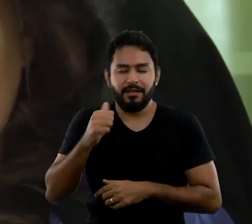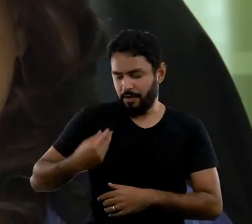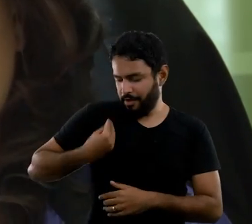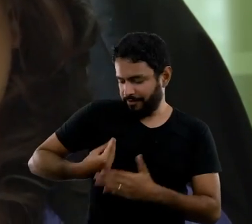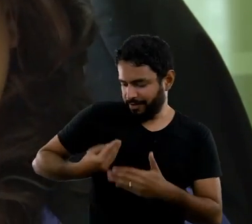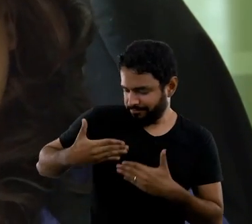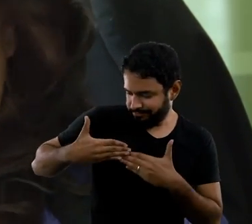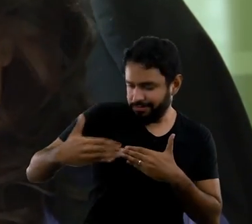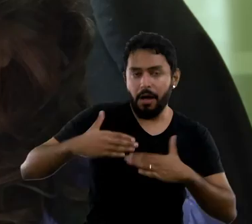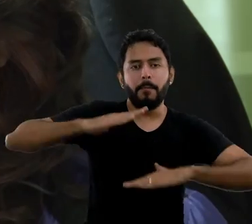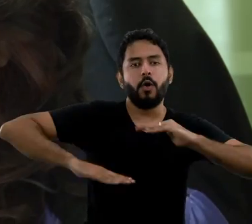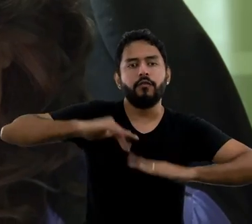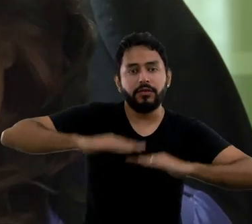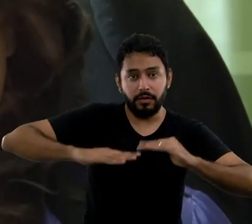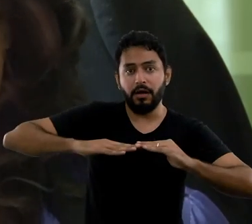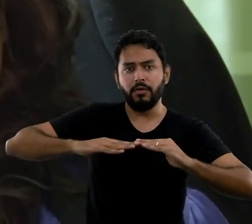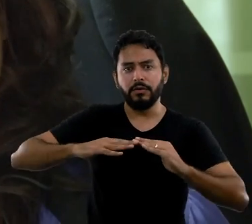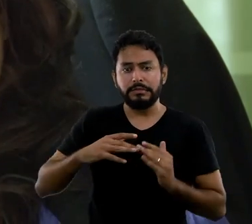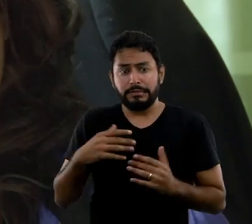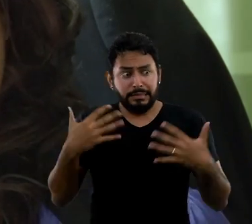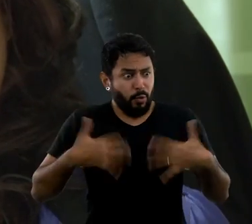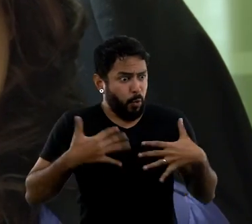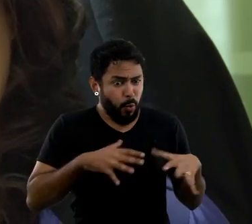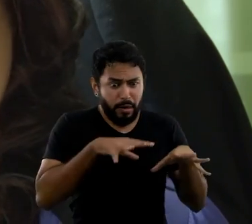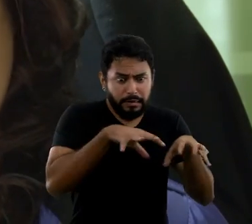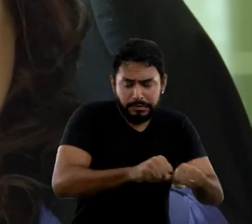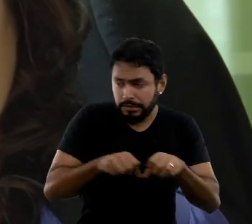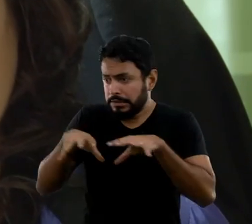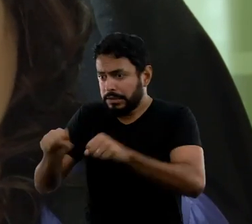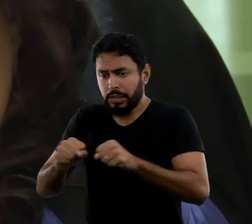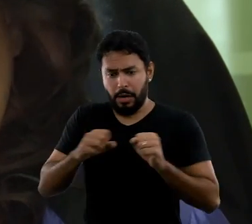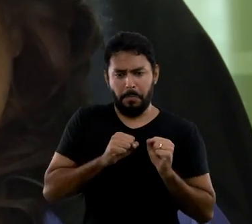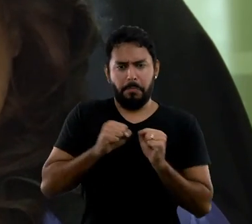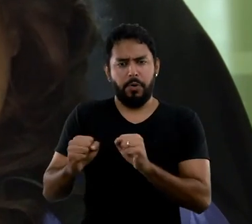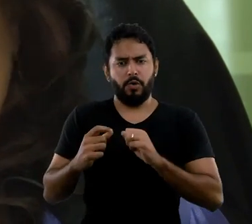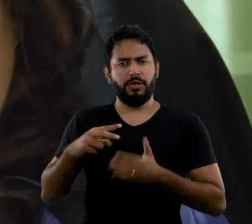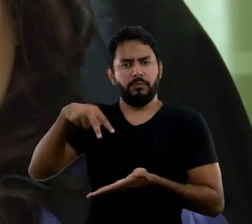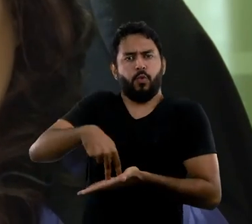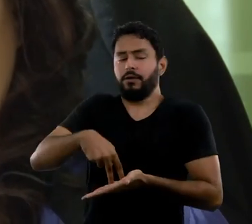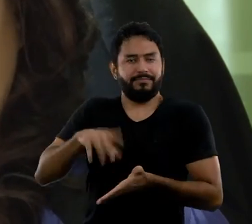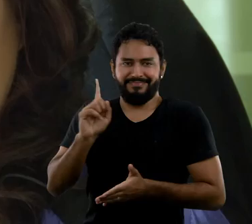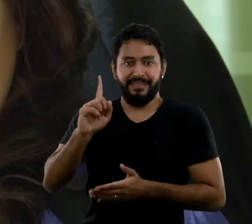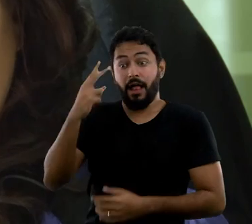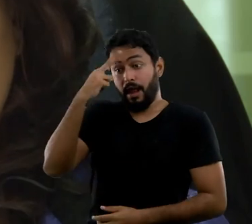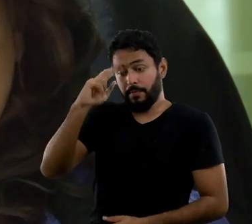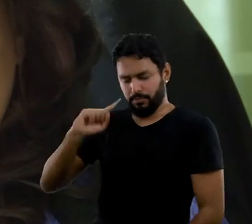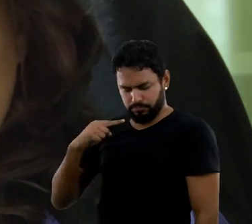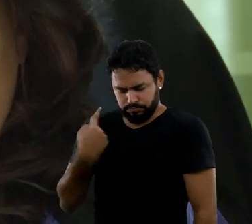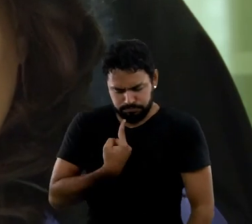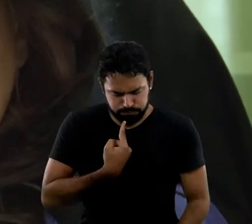vidas profissionais? Não tenham medo de ocupar os espaços de poder, mas lembre-se de